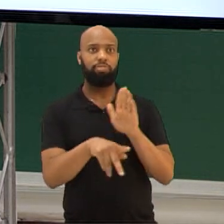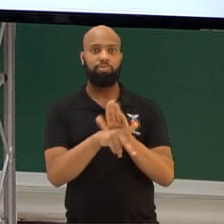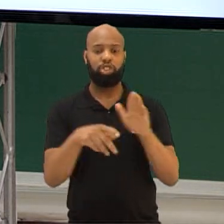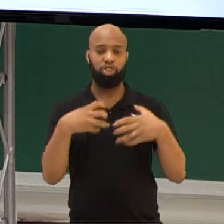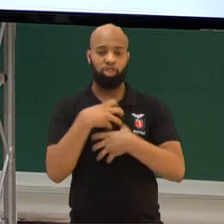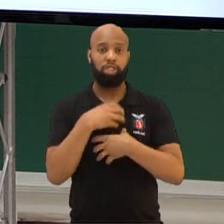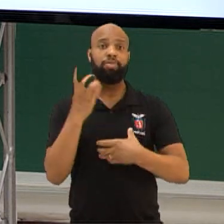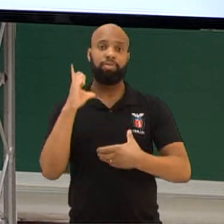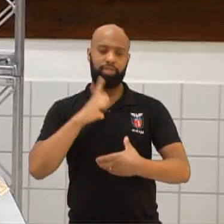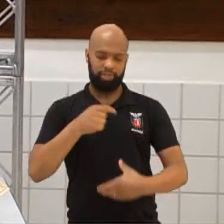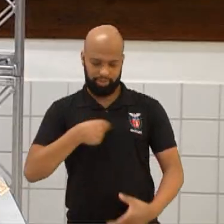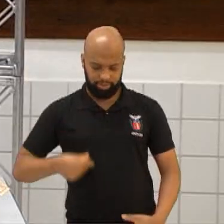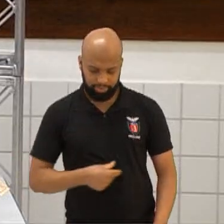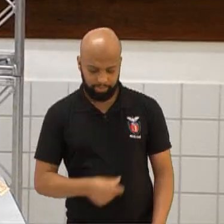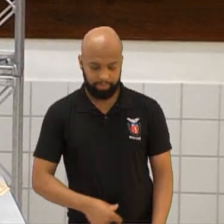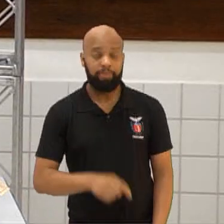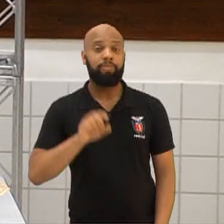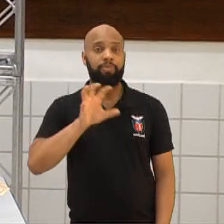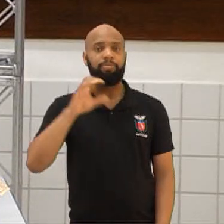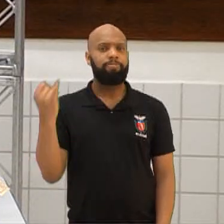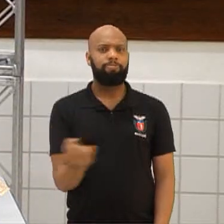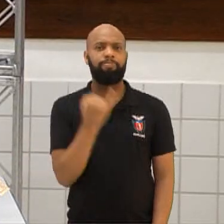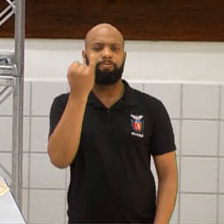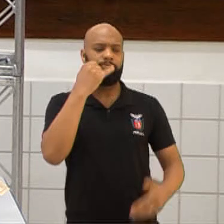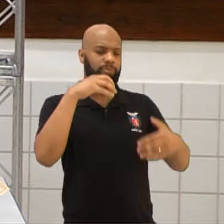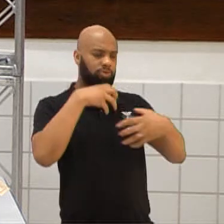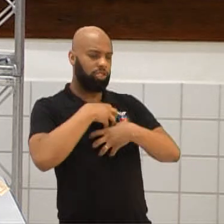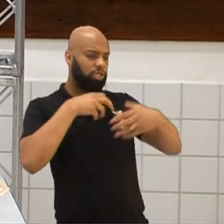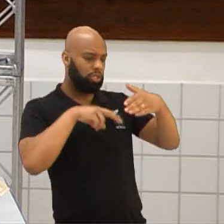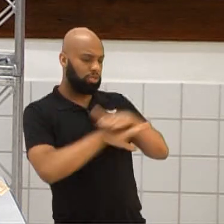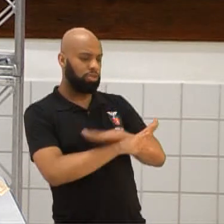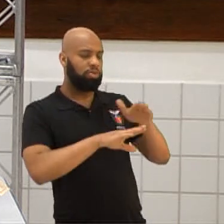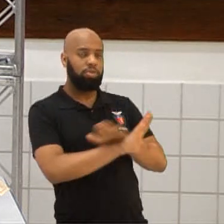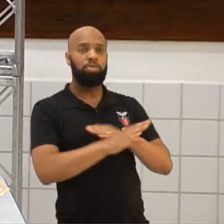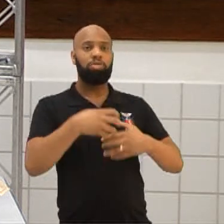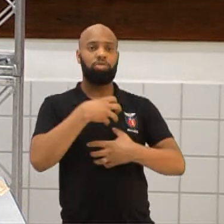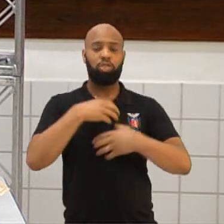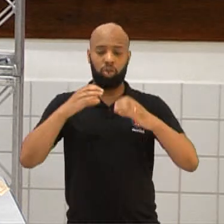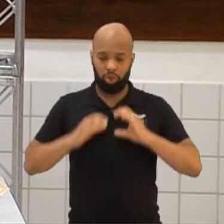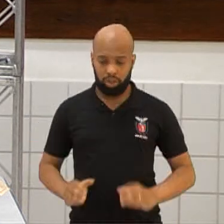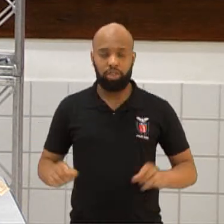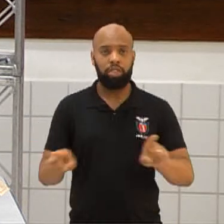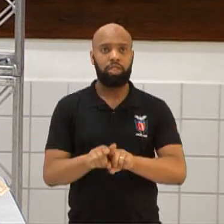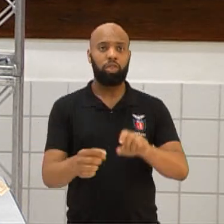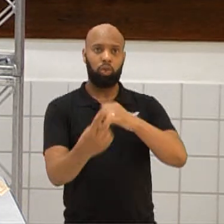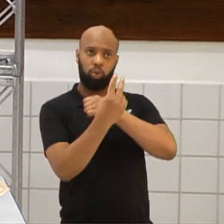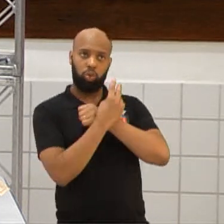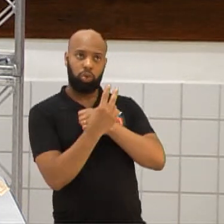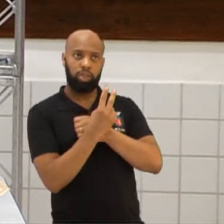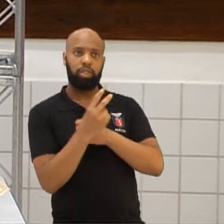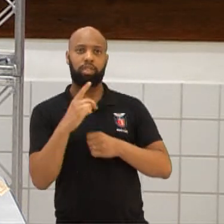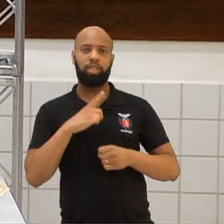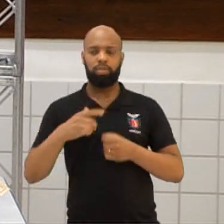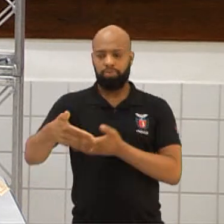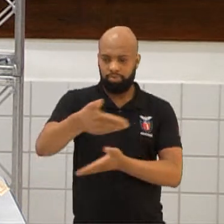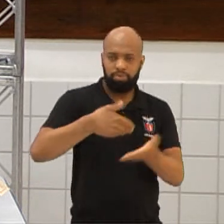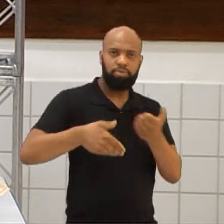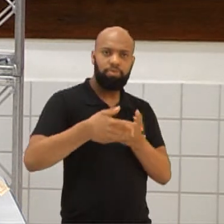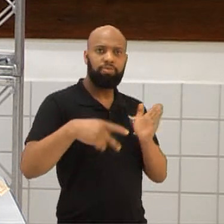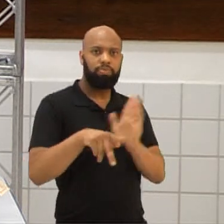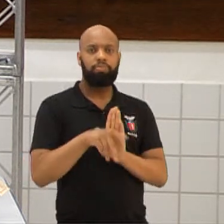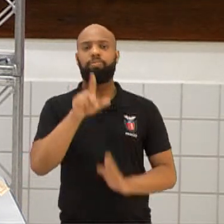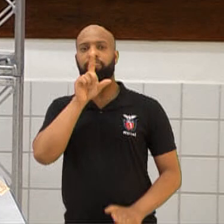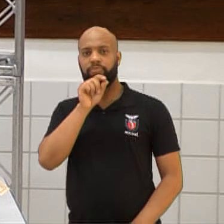sistema digestório. Isso é importante, esse armazenamento, para o comportamento e o cuidado parental que existe em aves. Então,